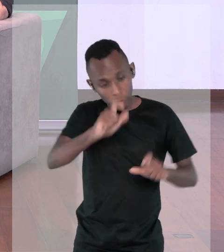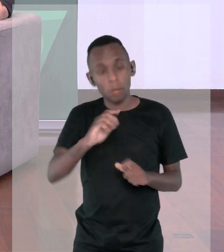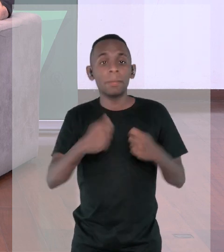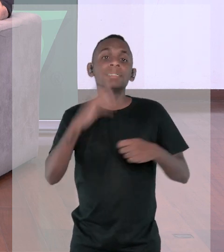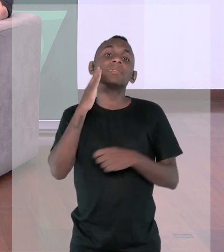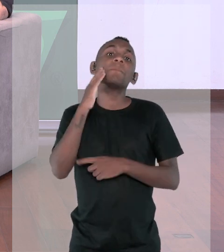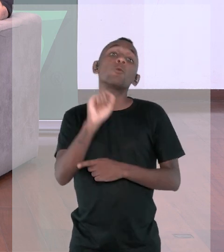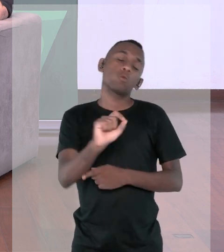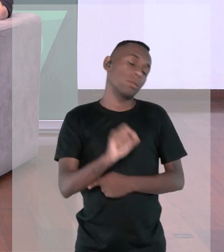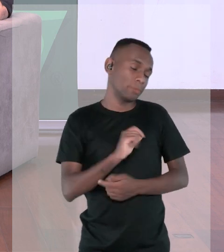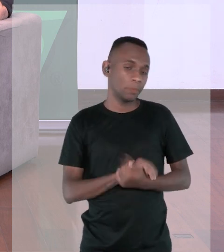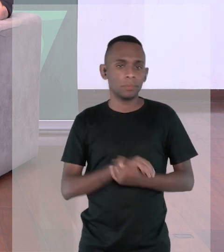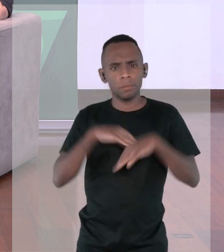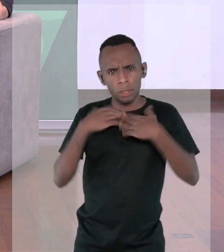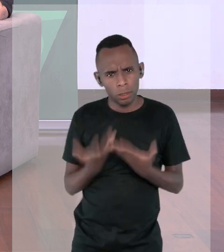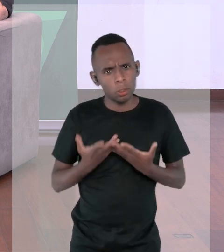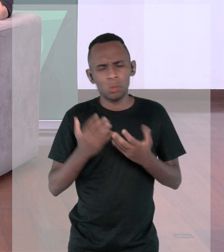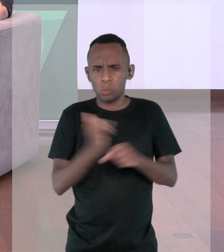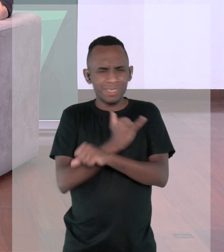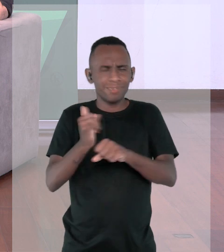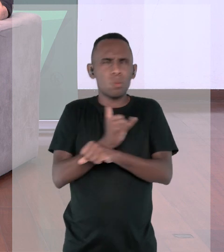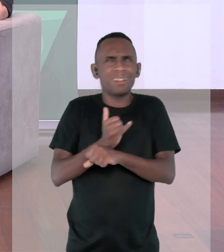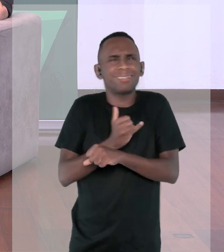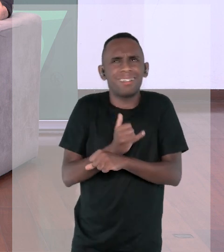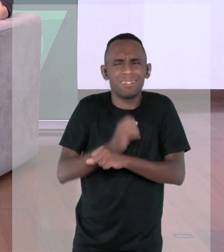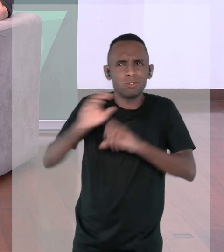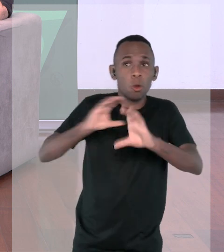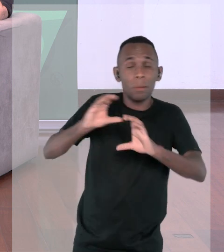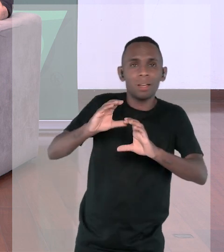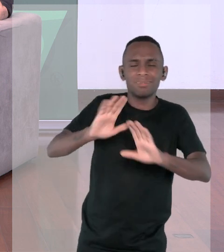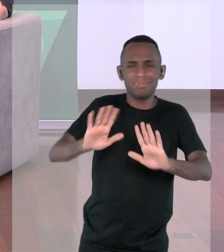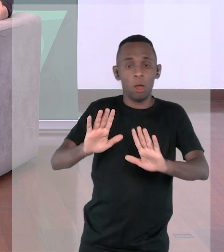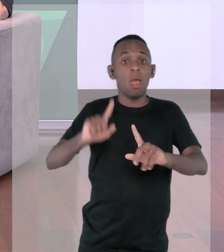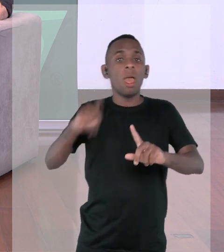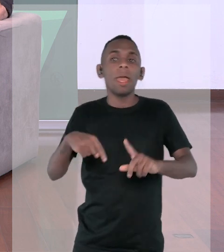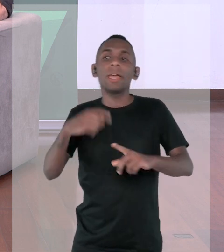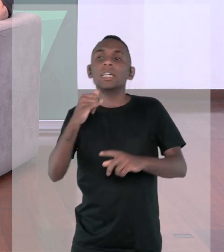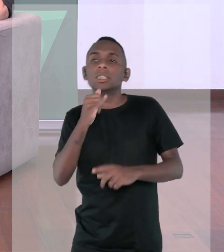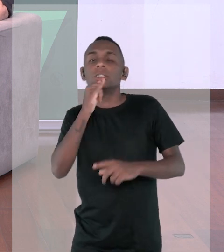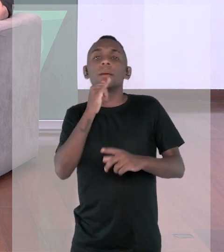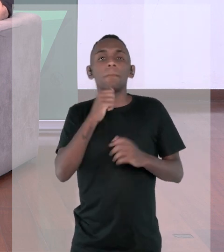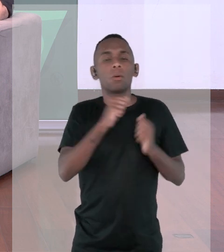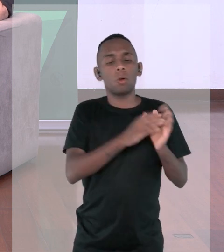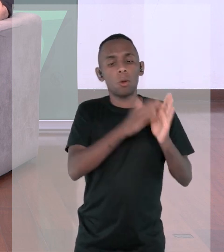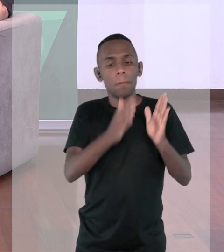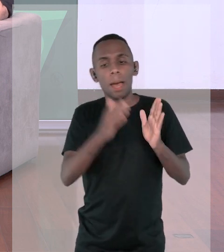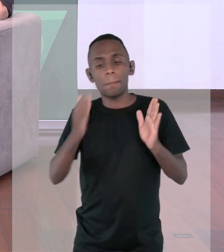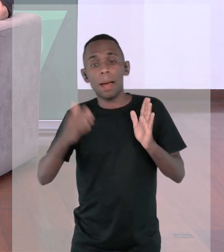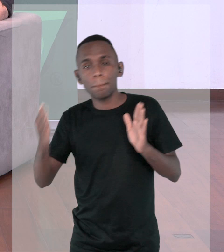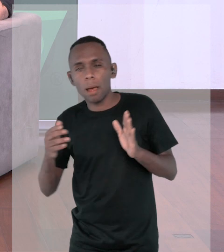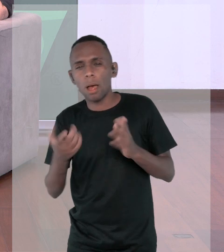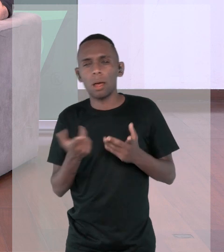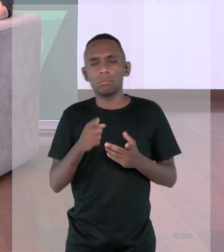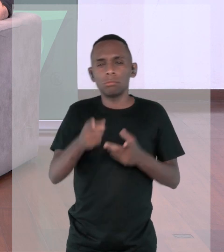saber o quê? E não são técnicas de comunicação. É como se a gente colocasse a cada episódio uma pulguinha atrás da orelha de